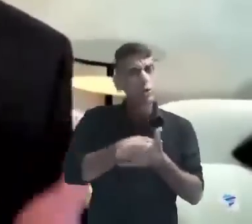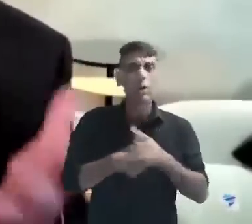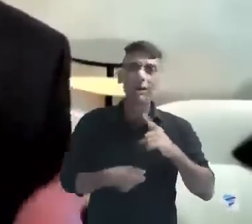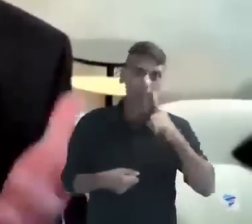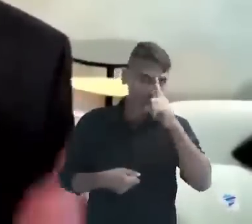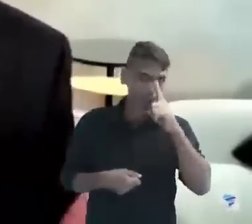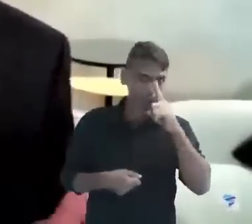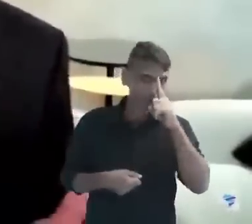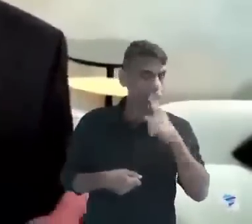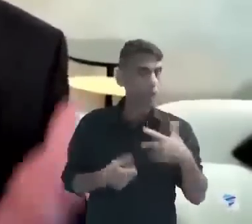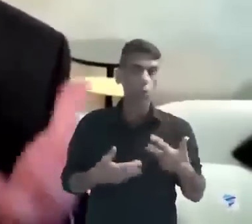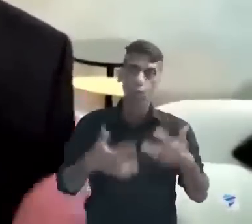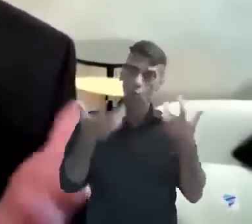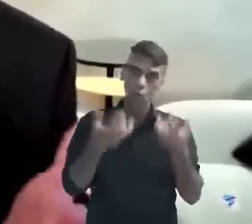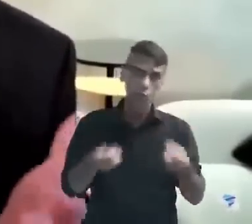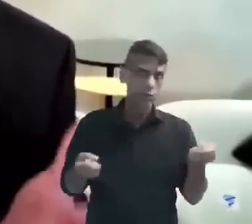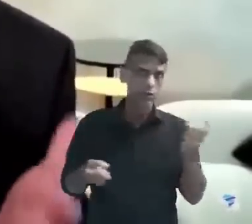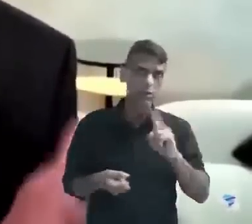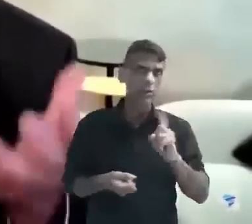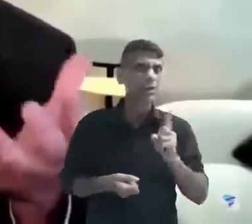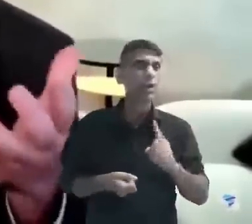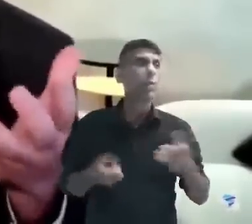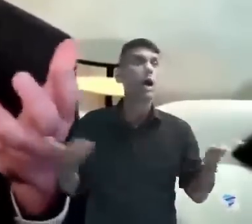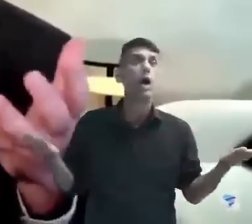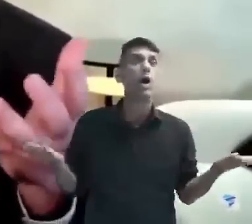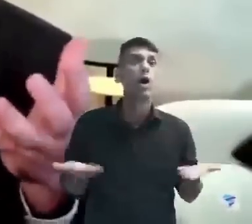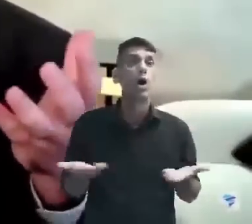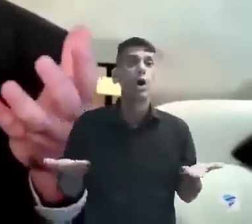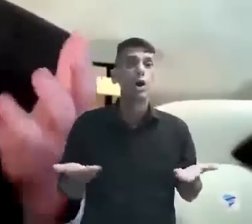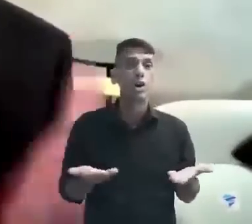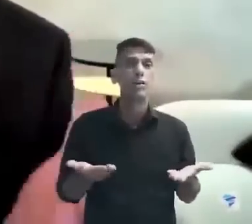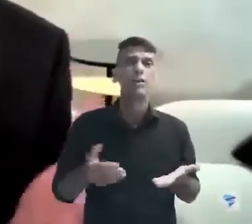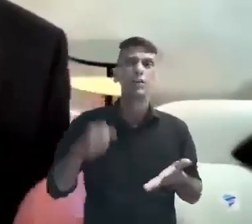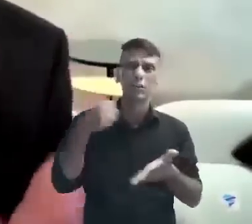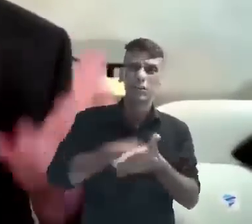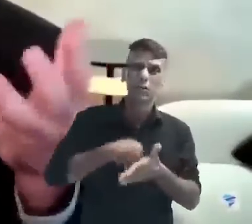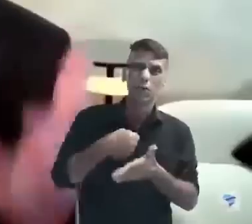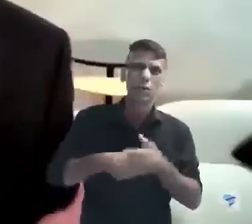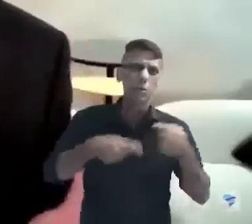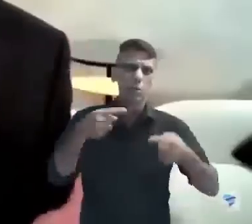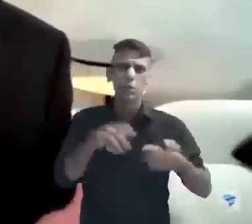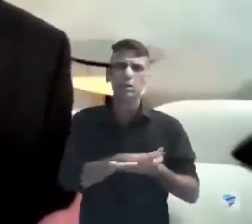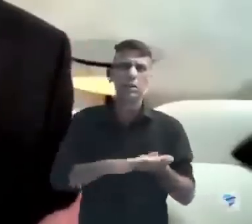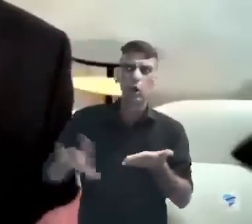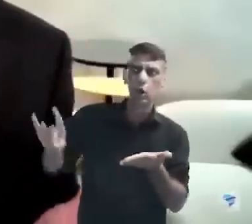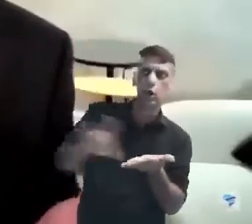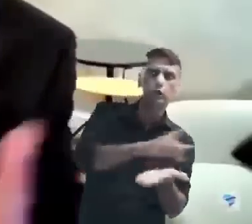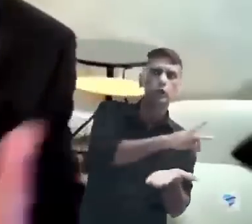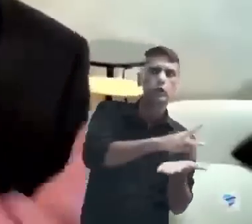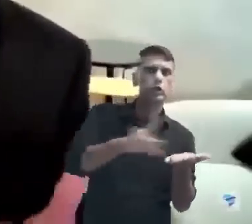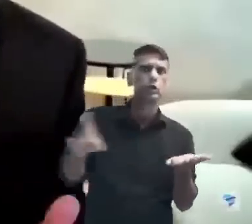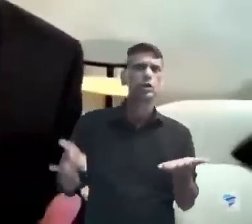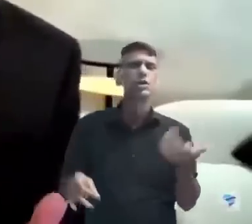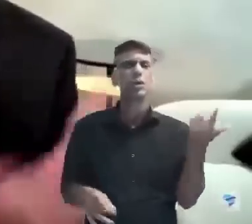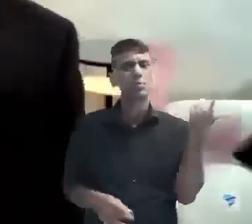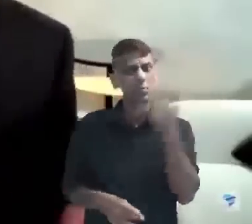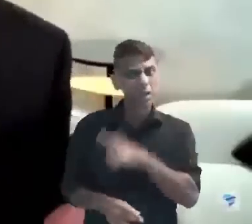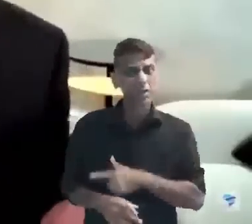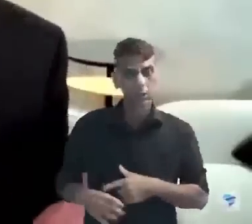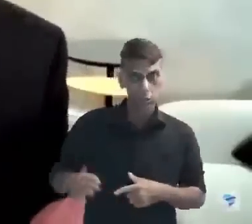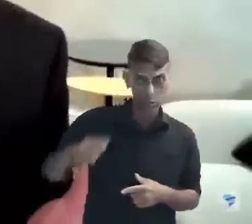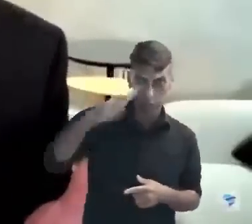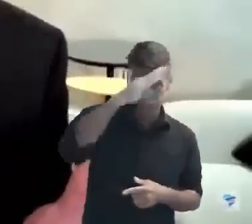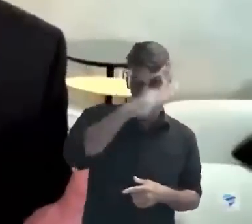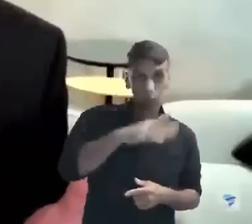vou aceitar a ideia de que nós agora temos que fazer uma luta despolitizada, odienta, para derrotar o Bolsonaro e cair em mais